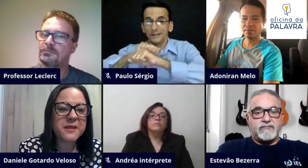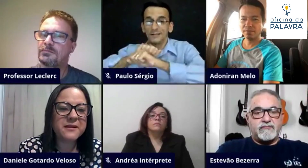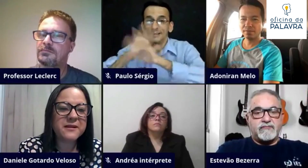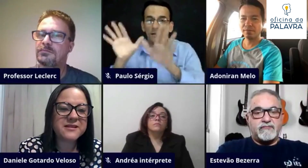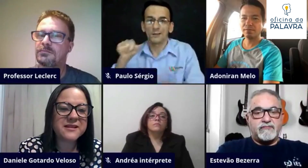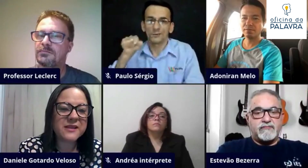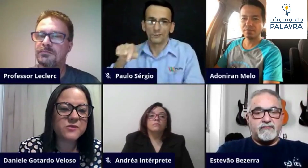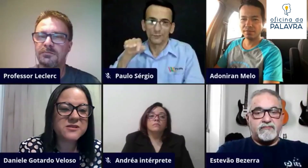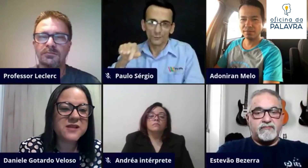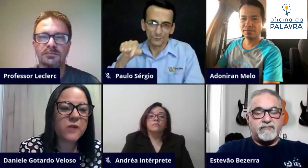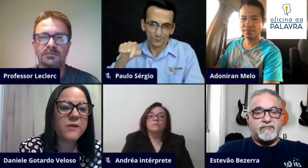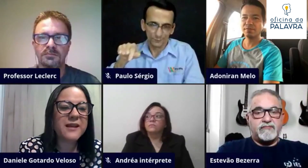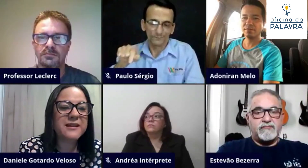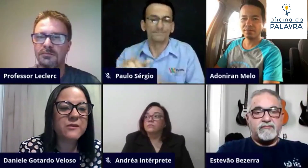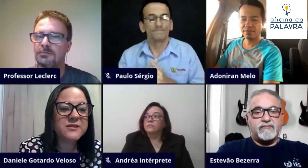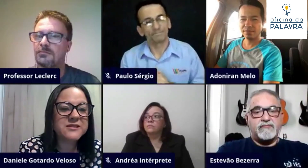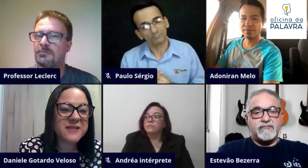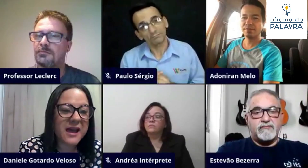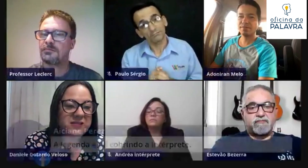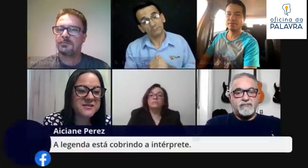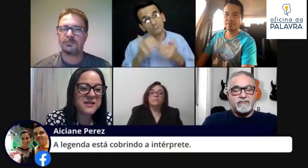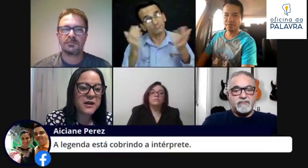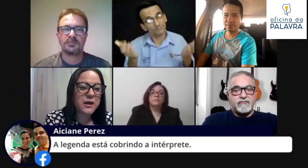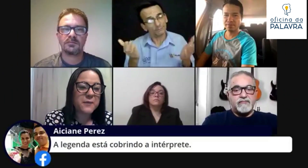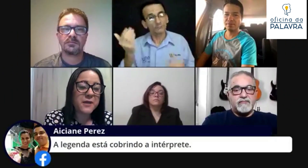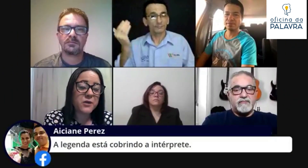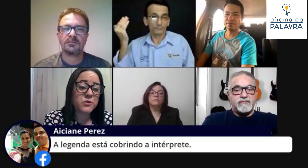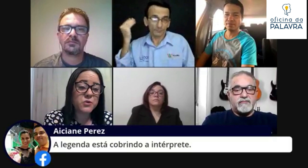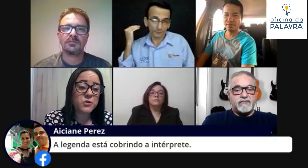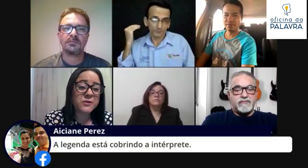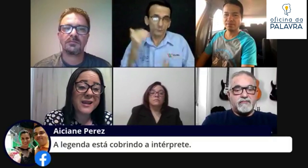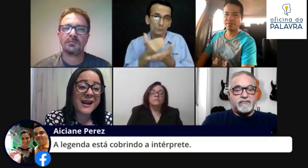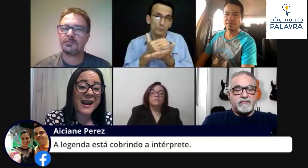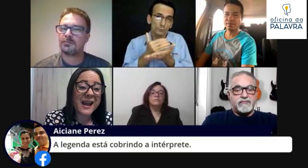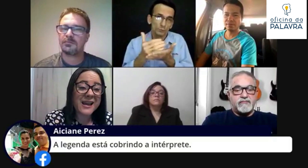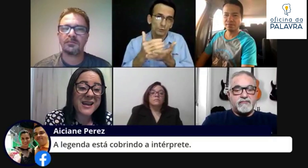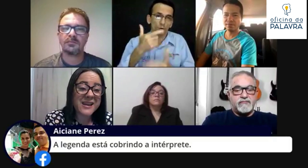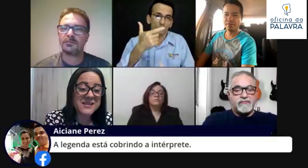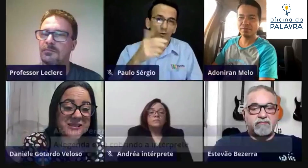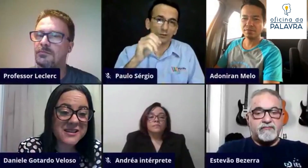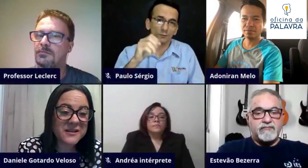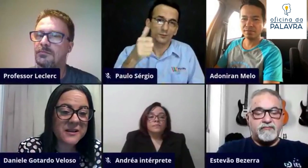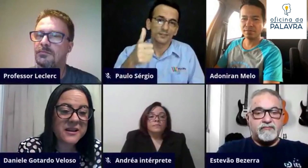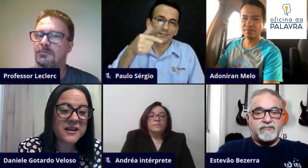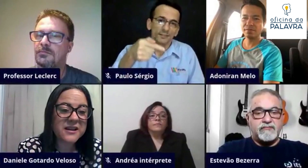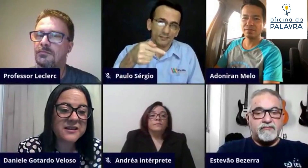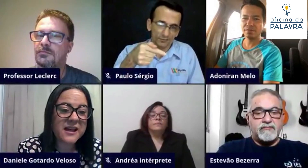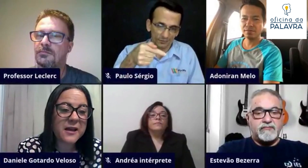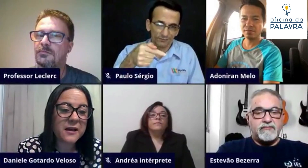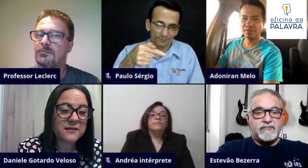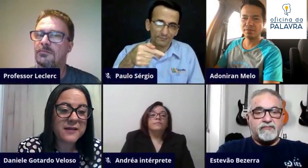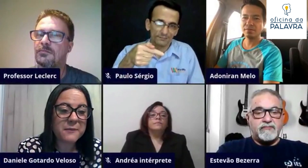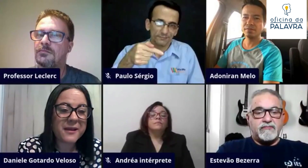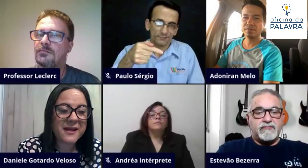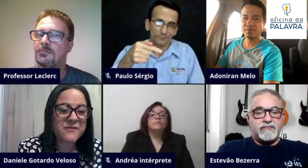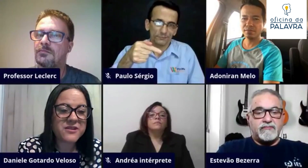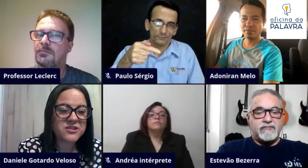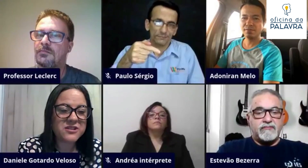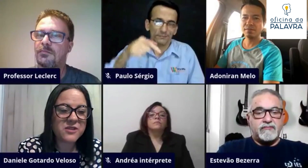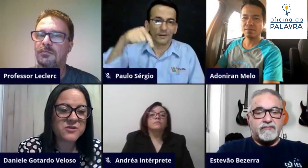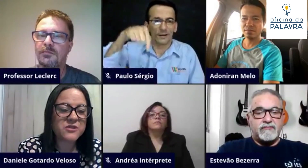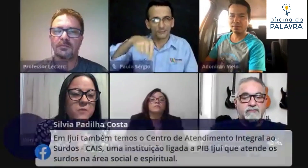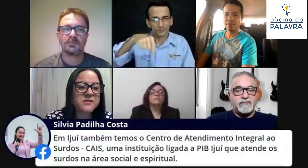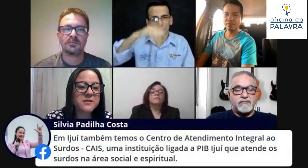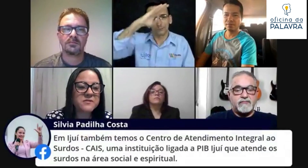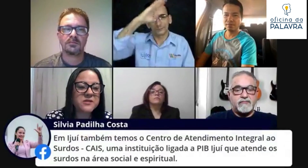essa Bíblia nessa tradução em língua de sinais, para que o surdo tenha clareza da palavra